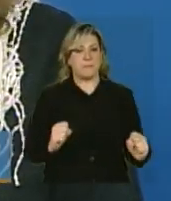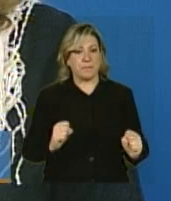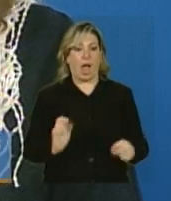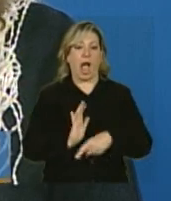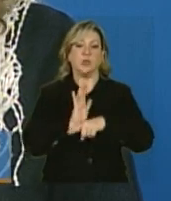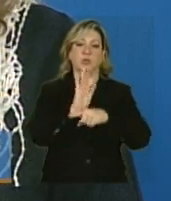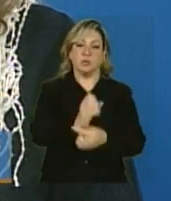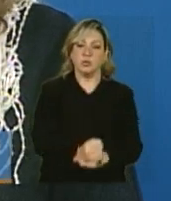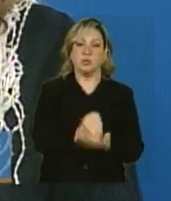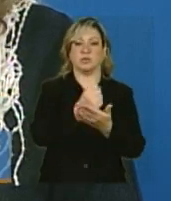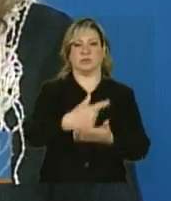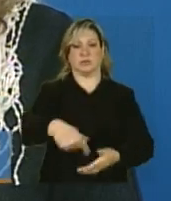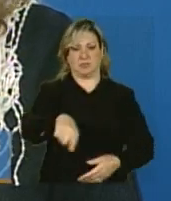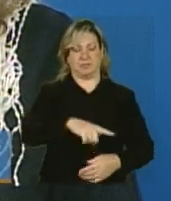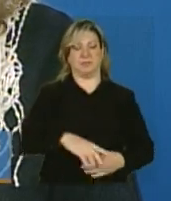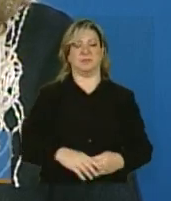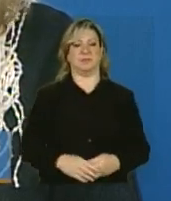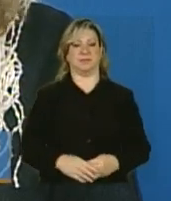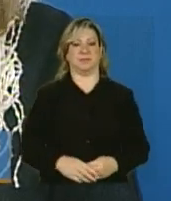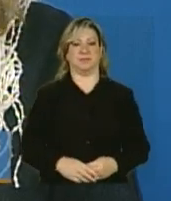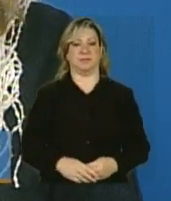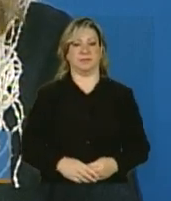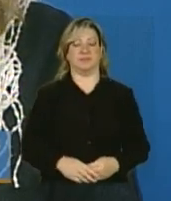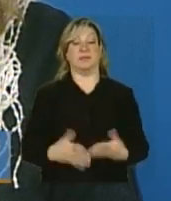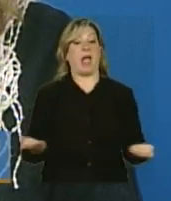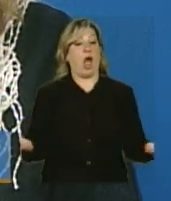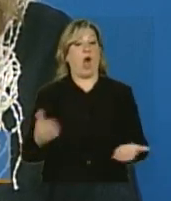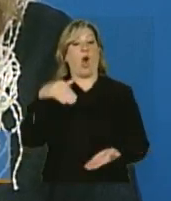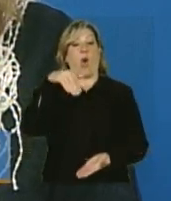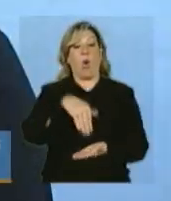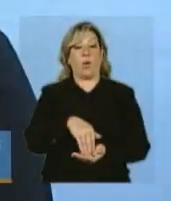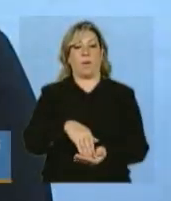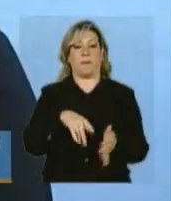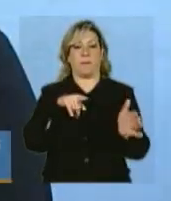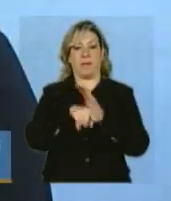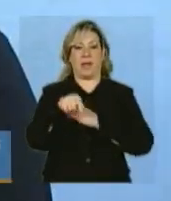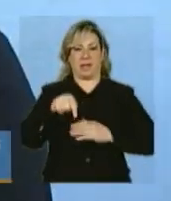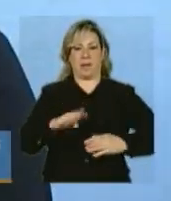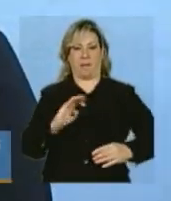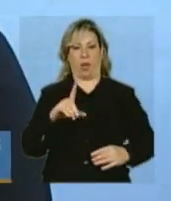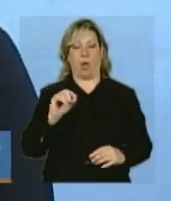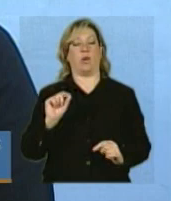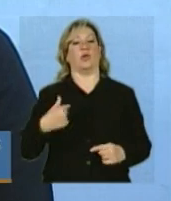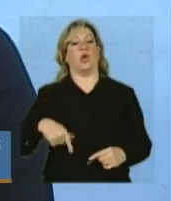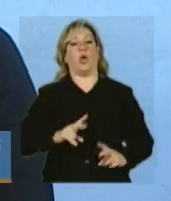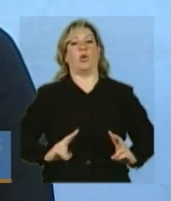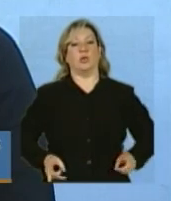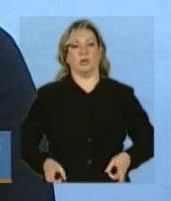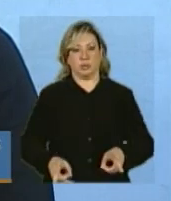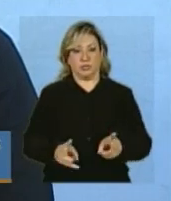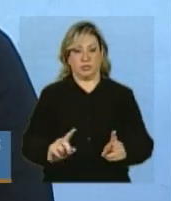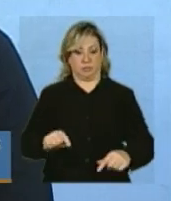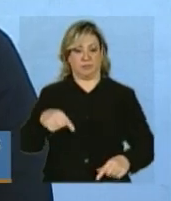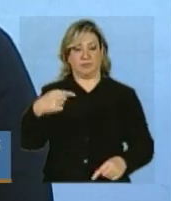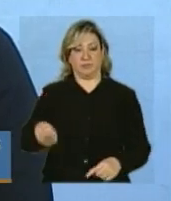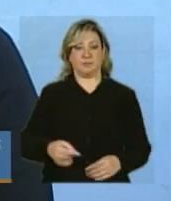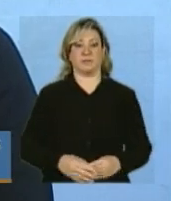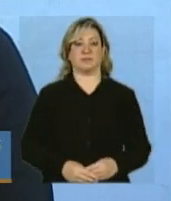Atuar É, nesse aspecto, né? exatamente. Tânia, a última pergunta desse bloco, para a gente continuar no bloco